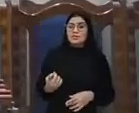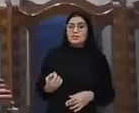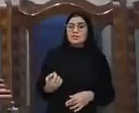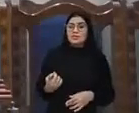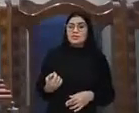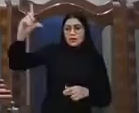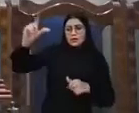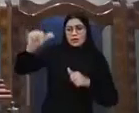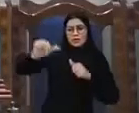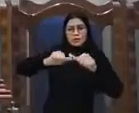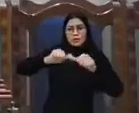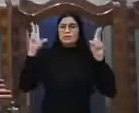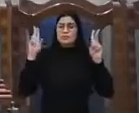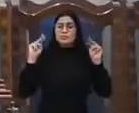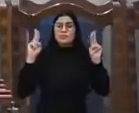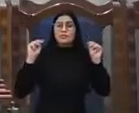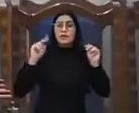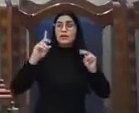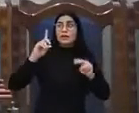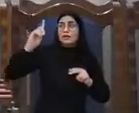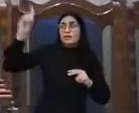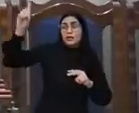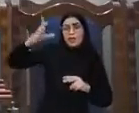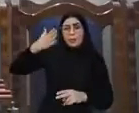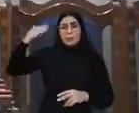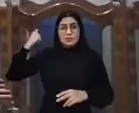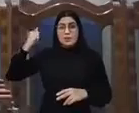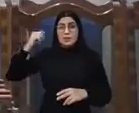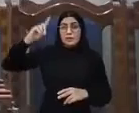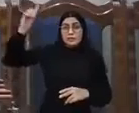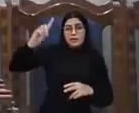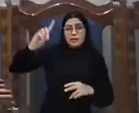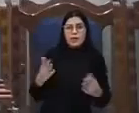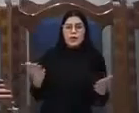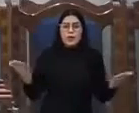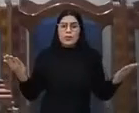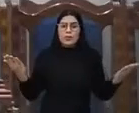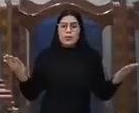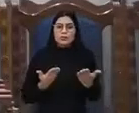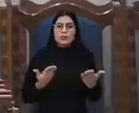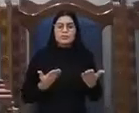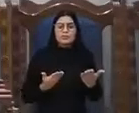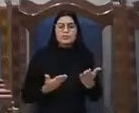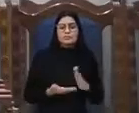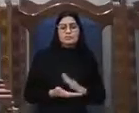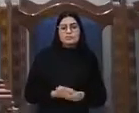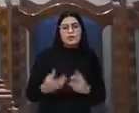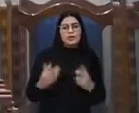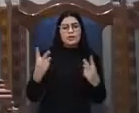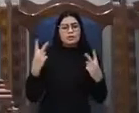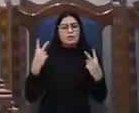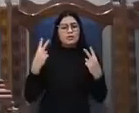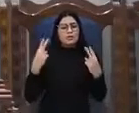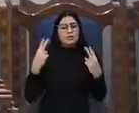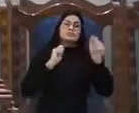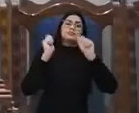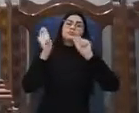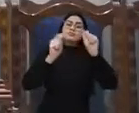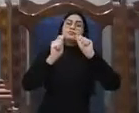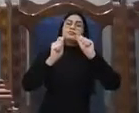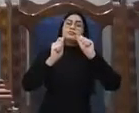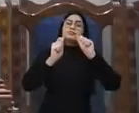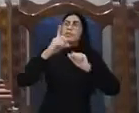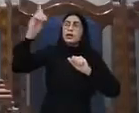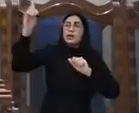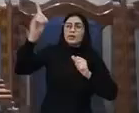o Deus que não muda, o mesmo Deus do passado, é o Deus do presente, meu querido, aleluia, ele não